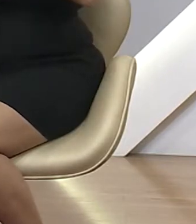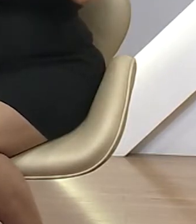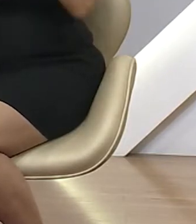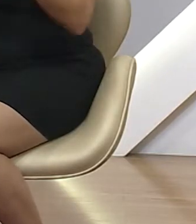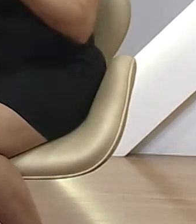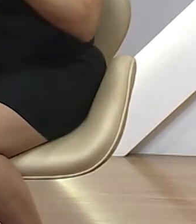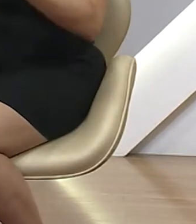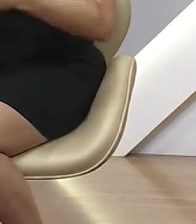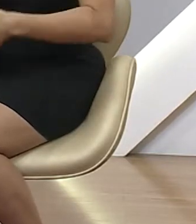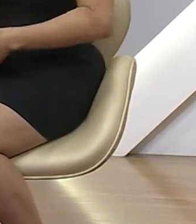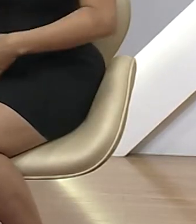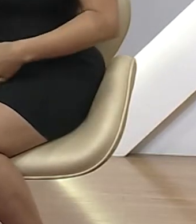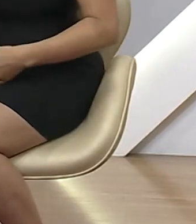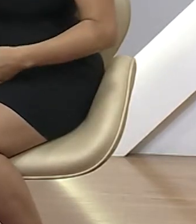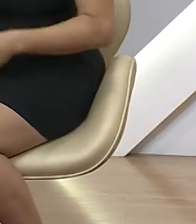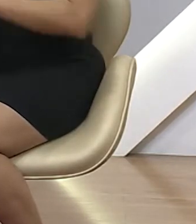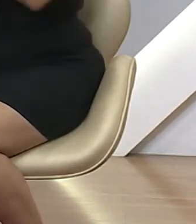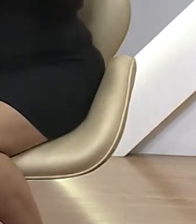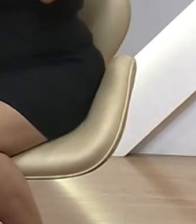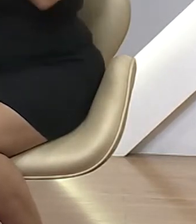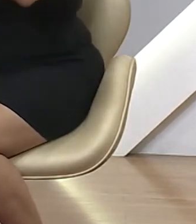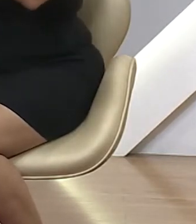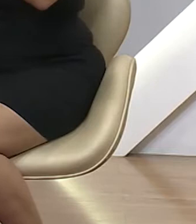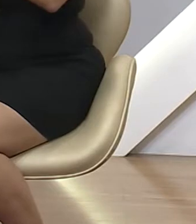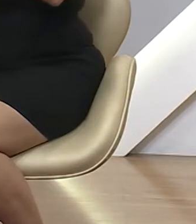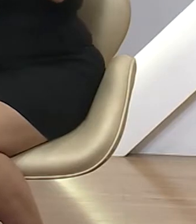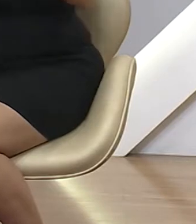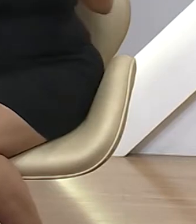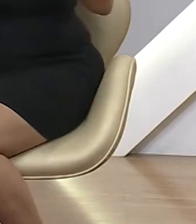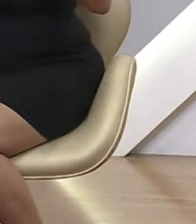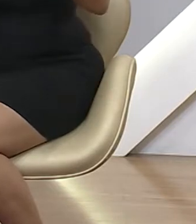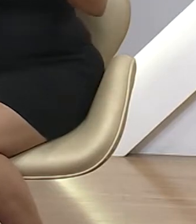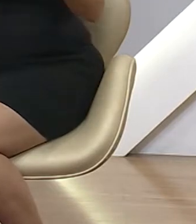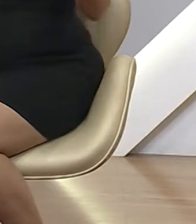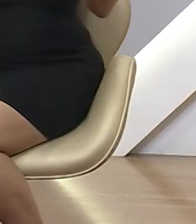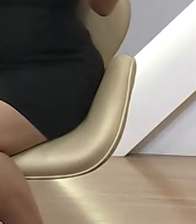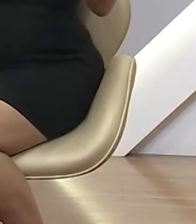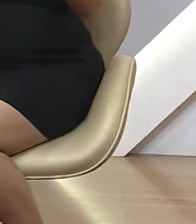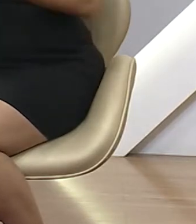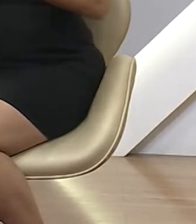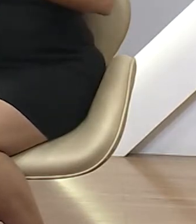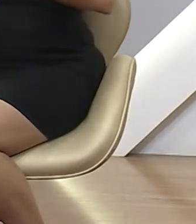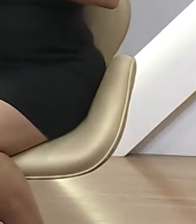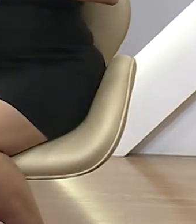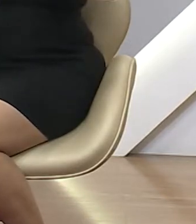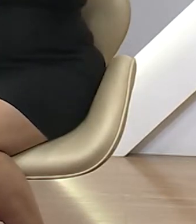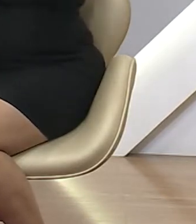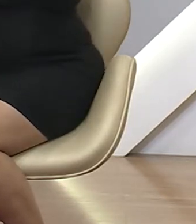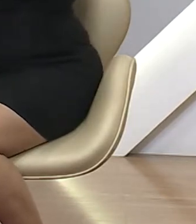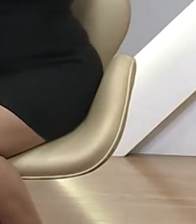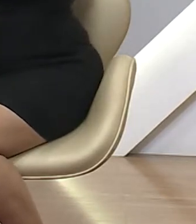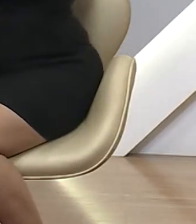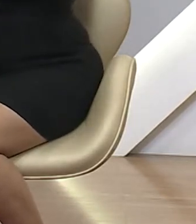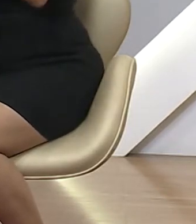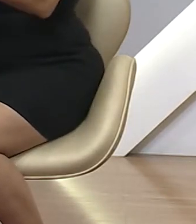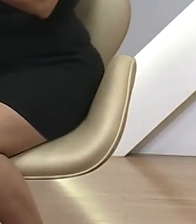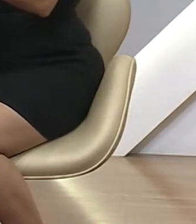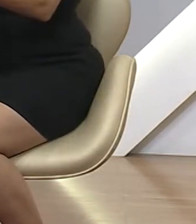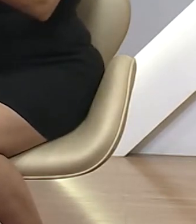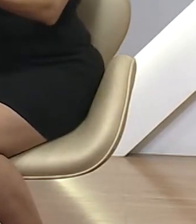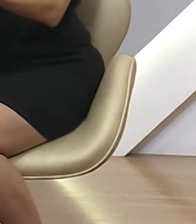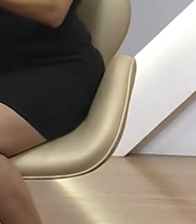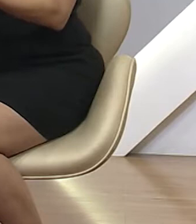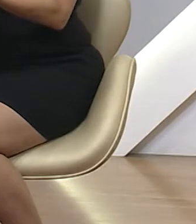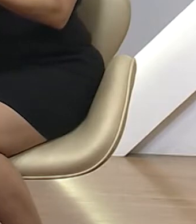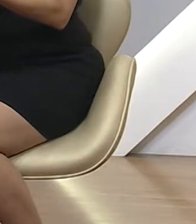muito prejudicada no acesso ao ensino. Então, os órgãos públicos, a sociedade, fui muito